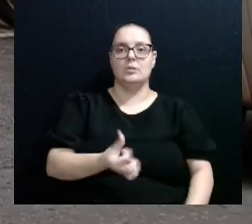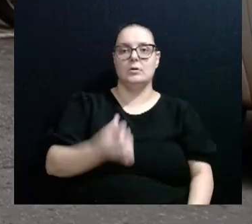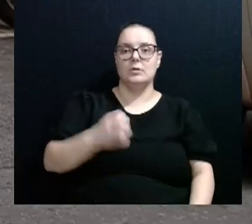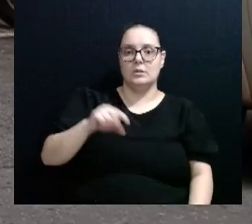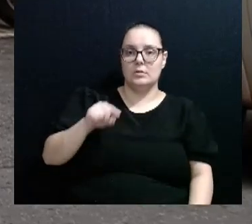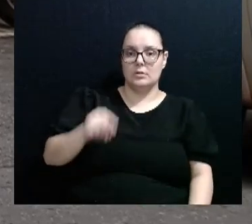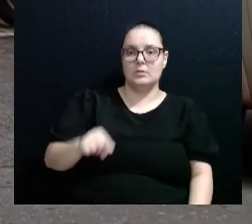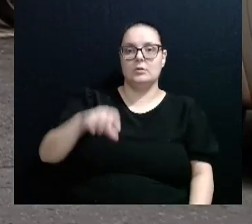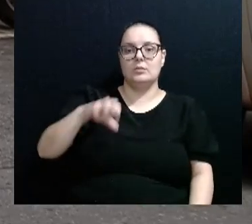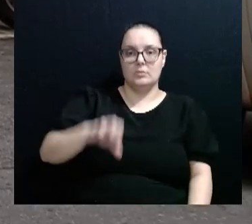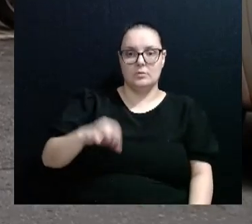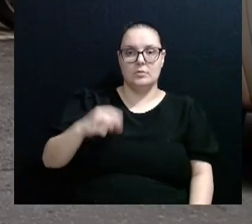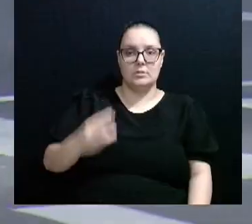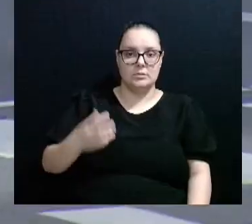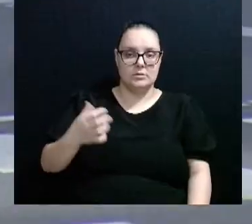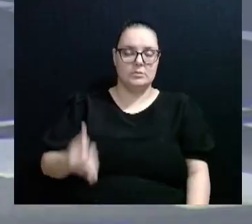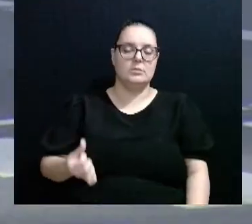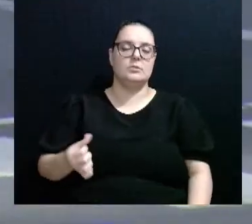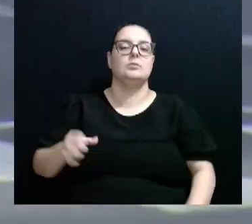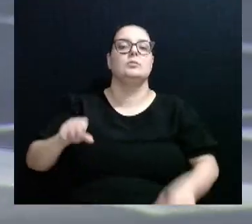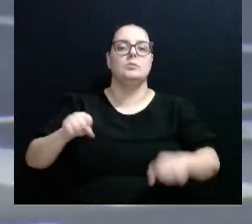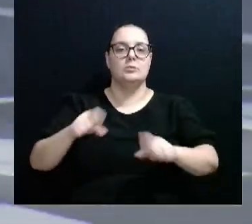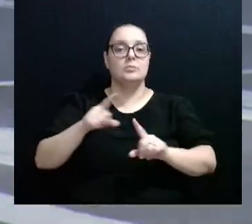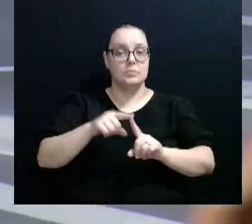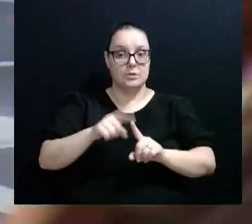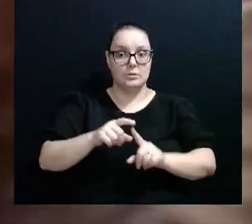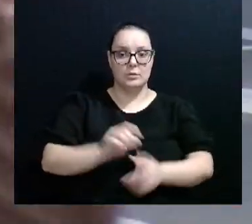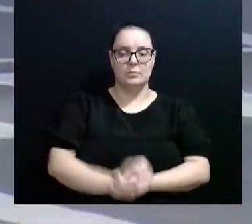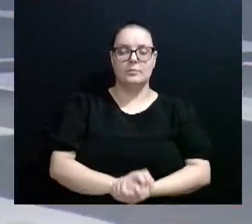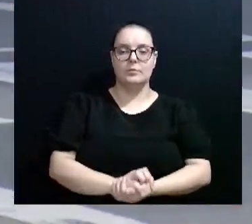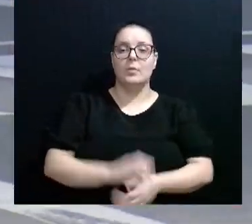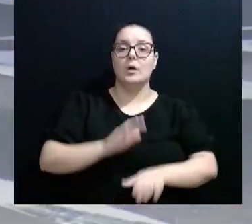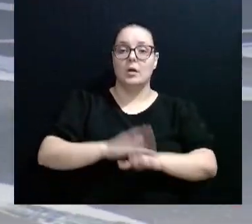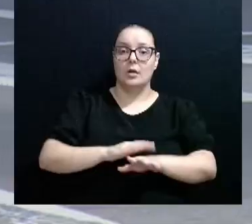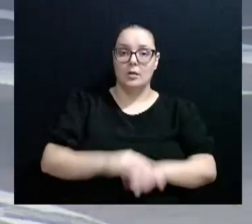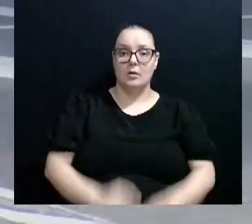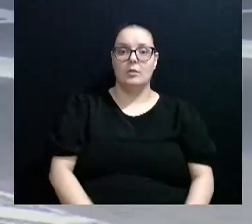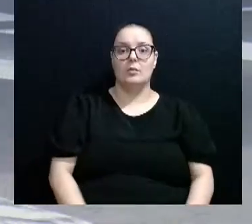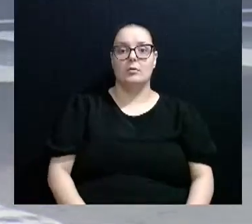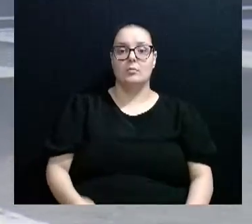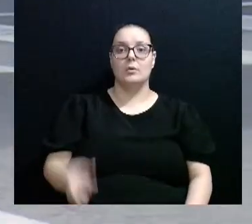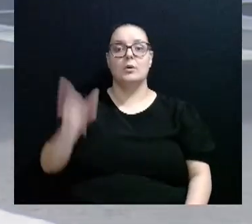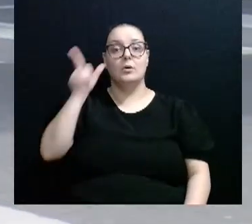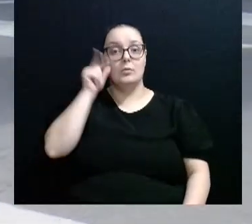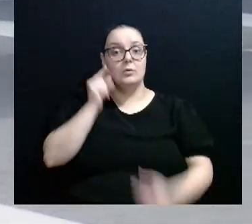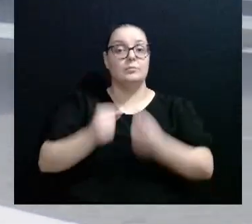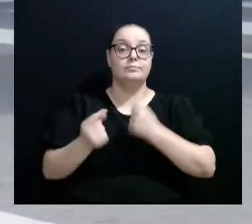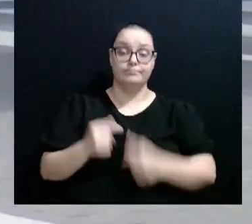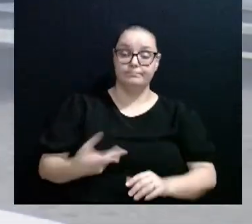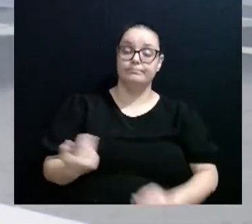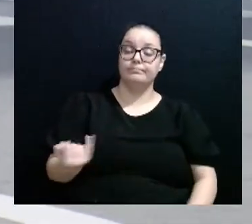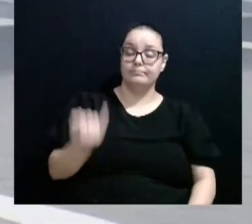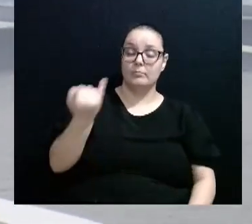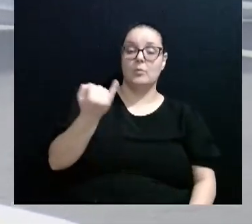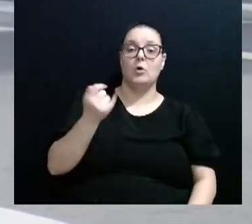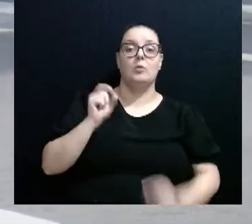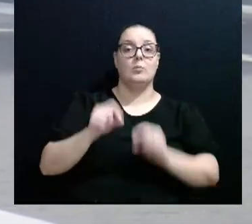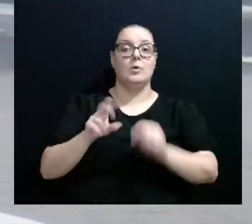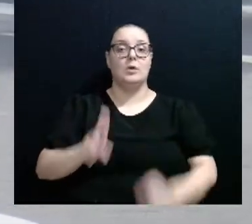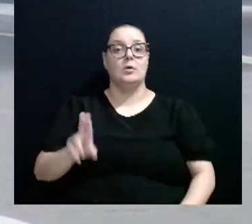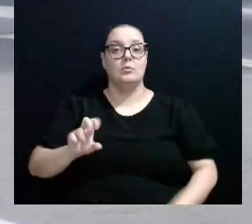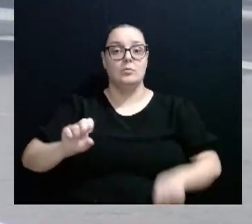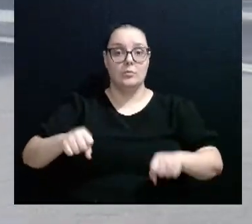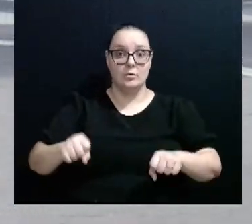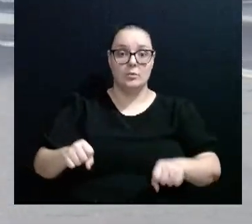69.936 motocicletas do gênero. A medida traz um alívio financeiro significativo para quem utiliza o veículo tanto para